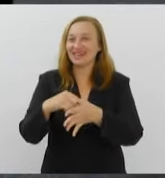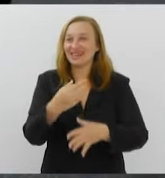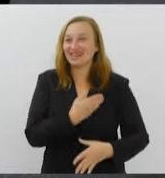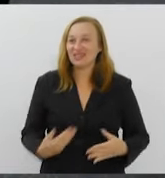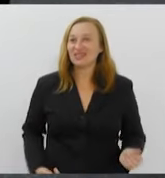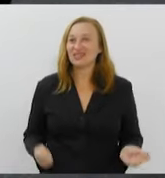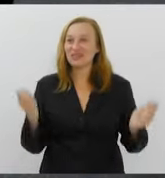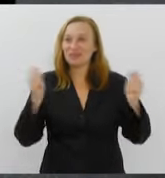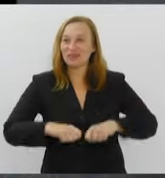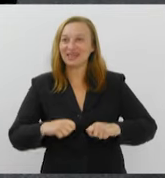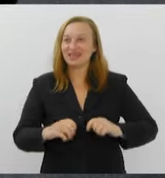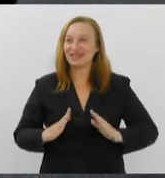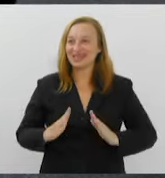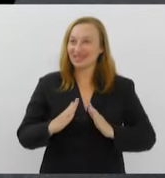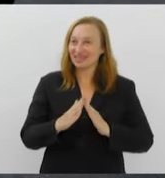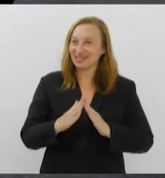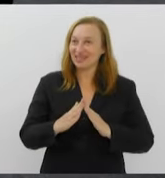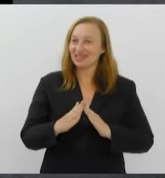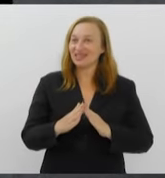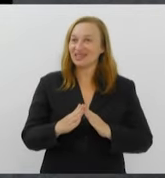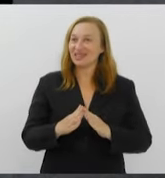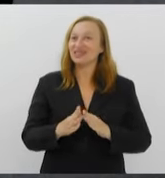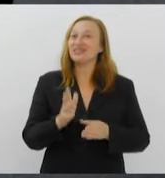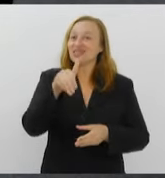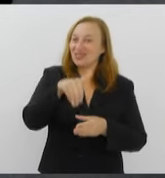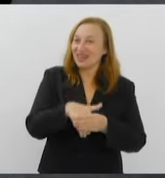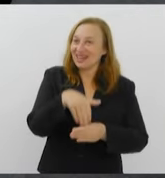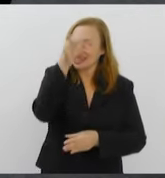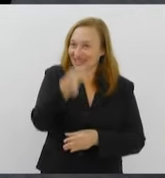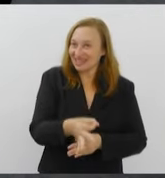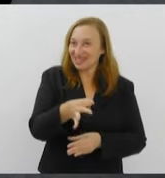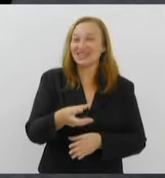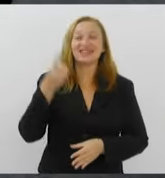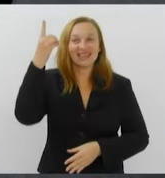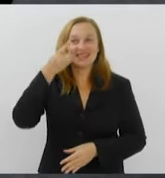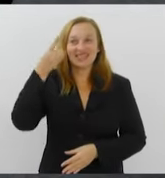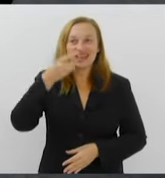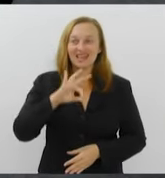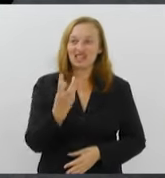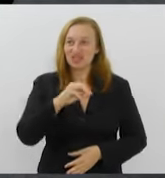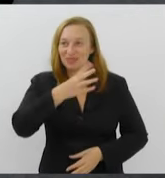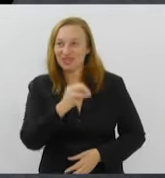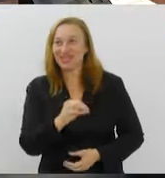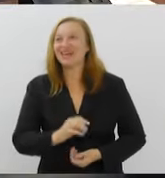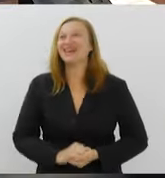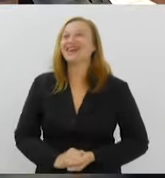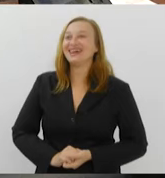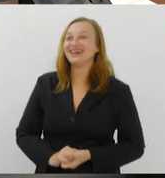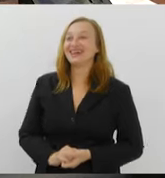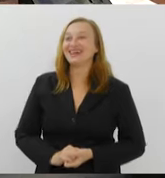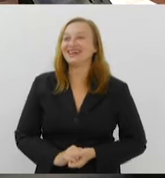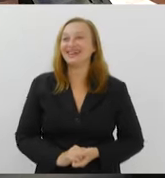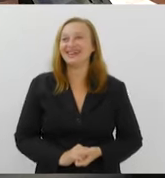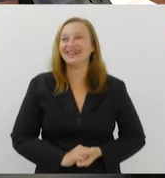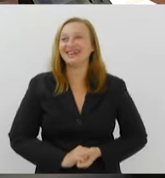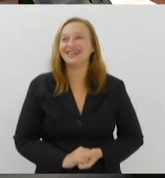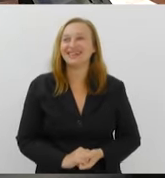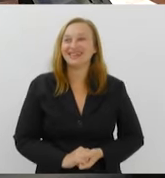dar nossa casa, com reeleição garantida, é o deputado Chico Machado.